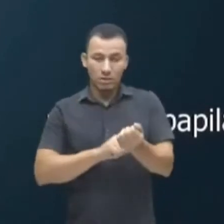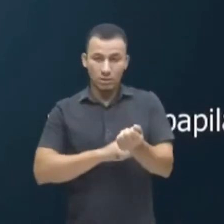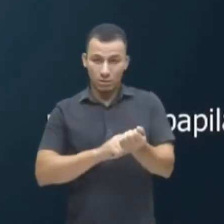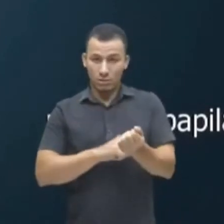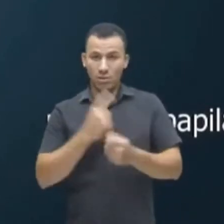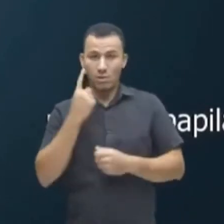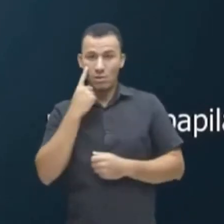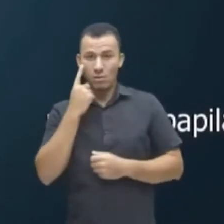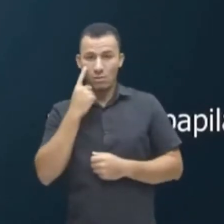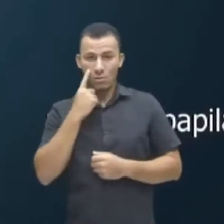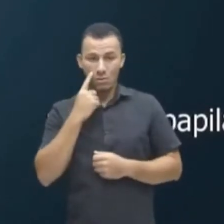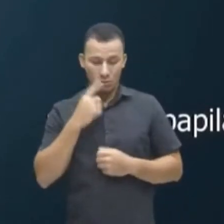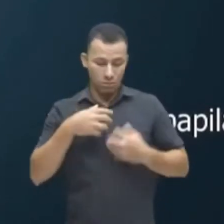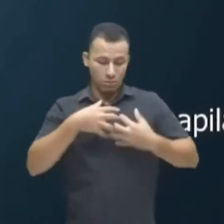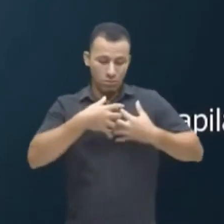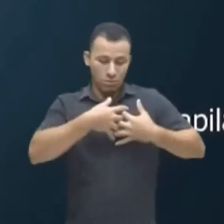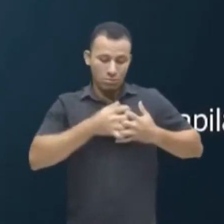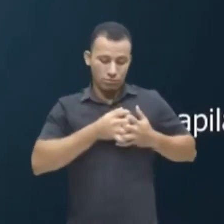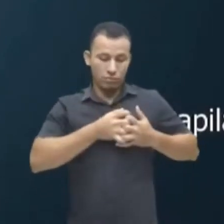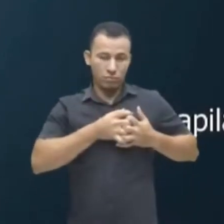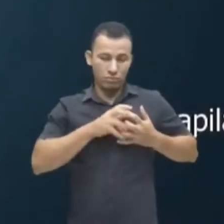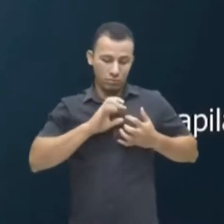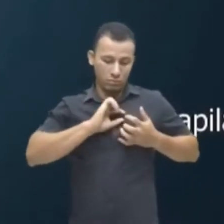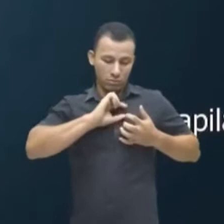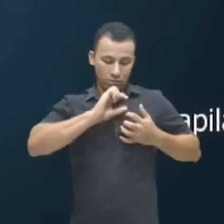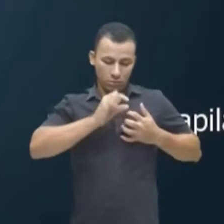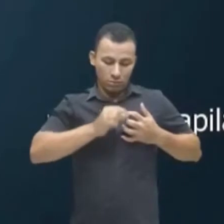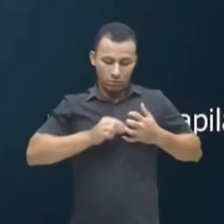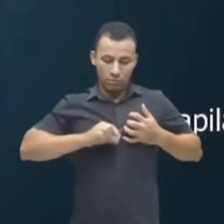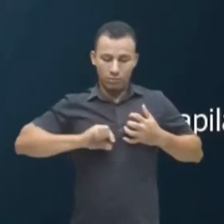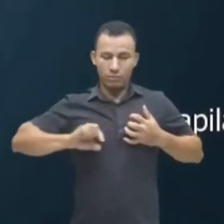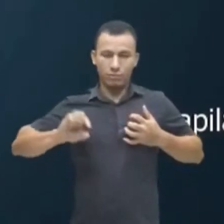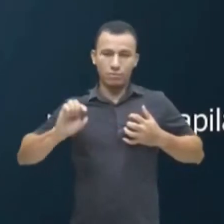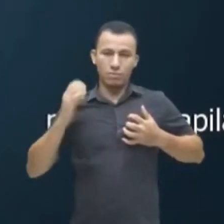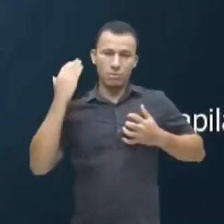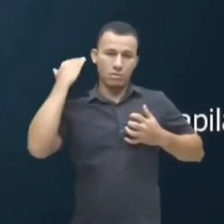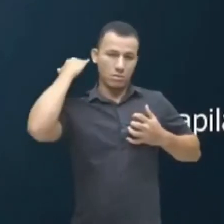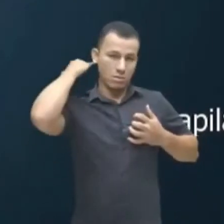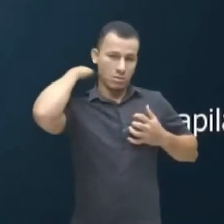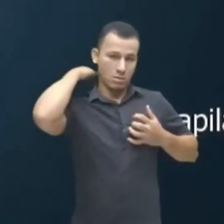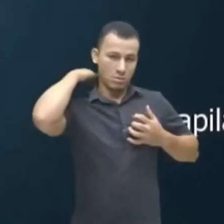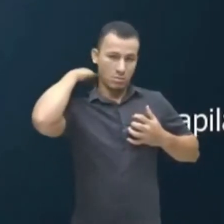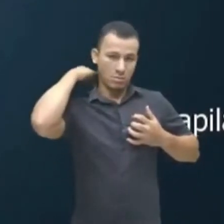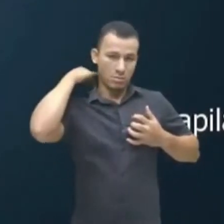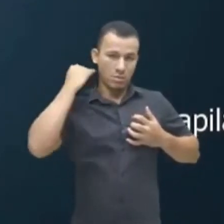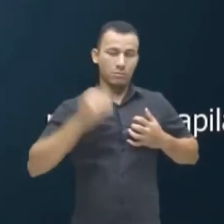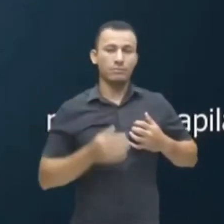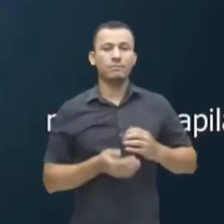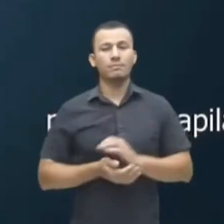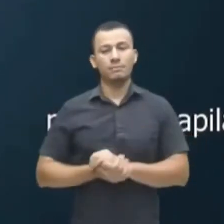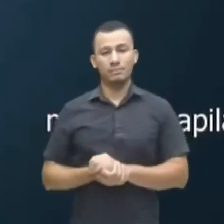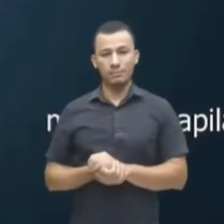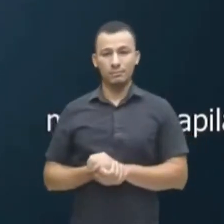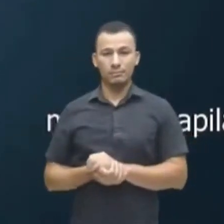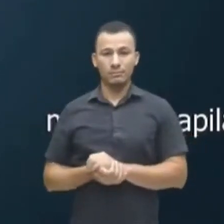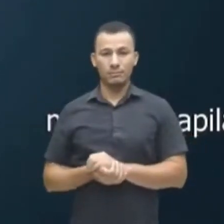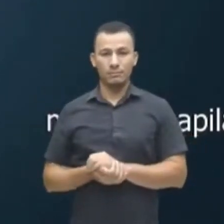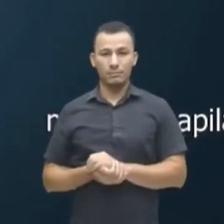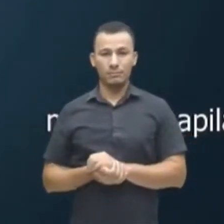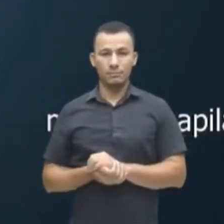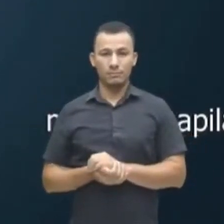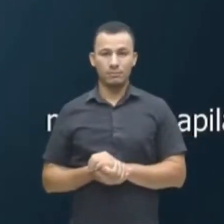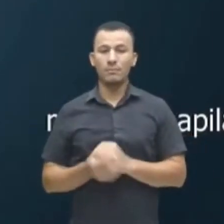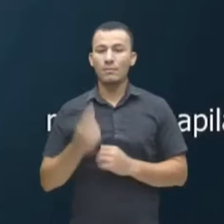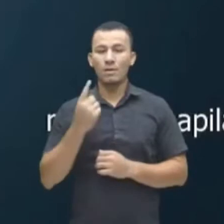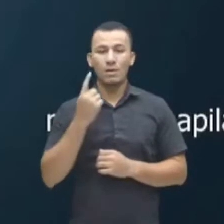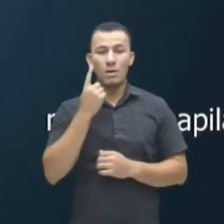pelo átrio, tá bom? Vai para os ventrículos do lado direito e aí vai para o pulmão. Olha